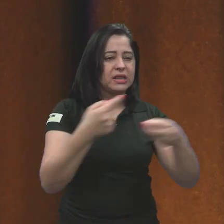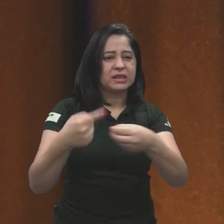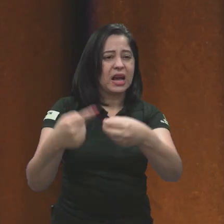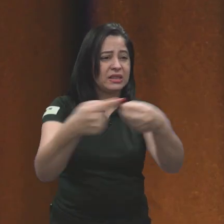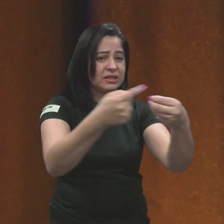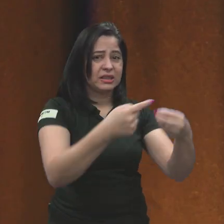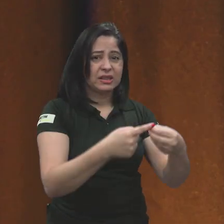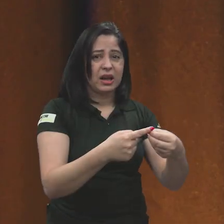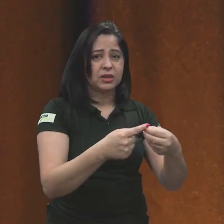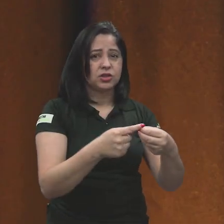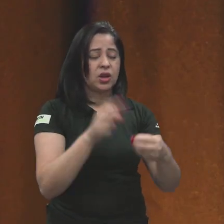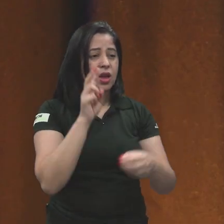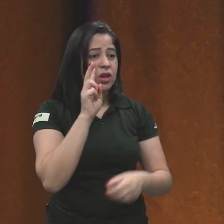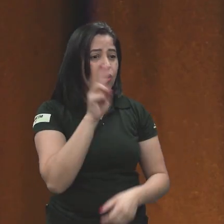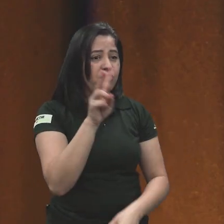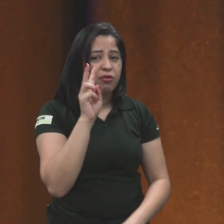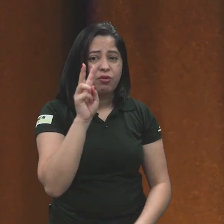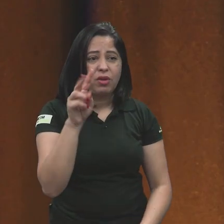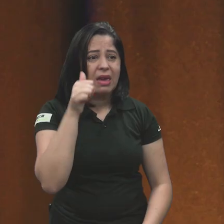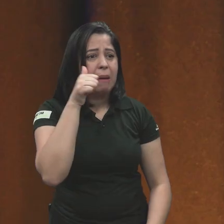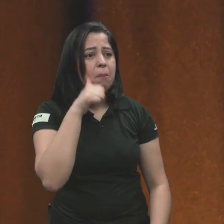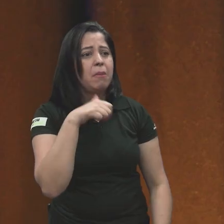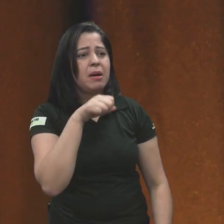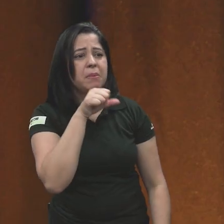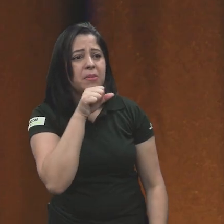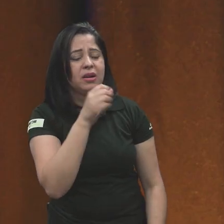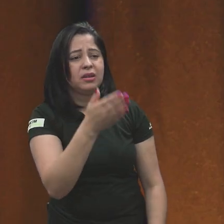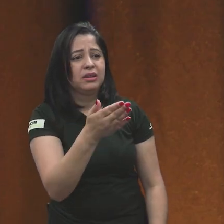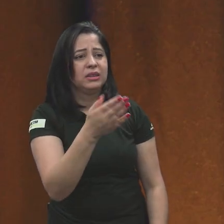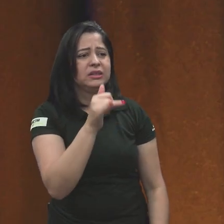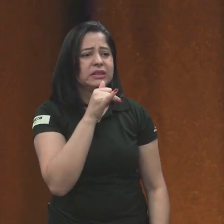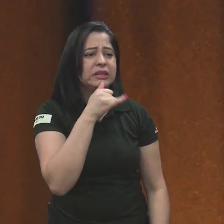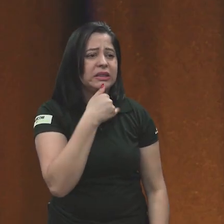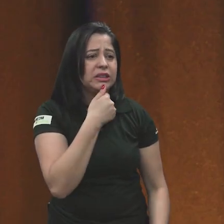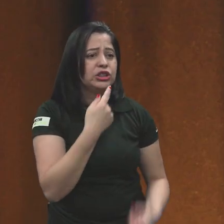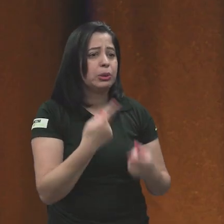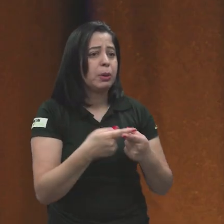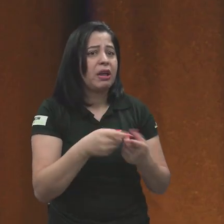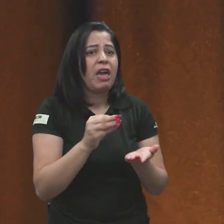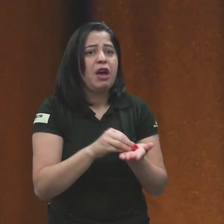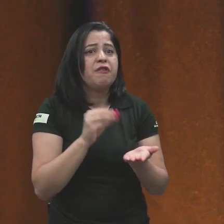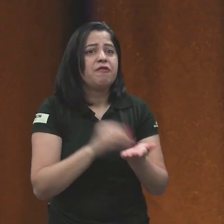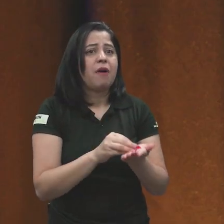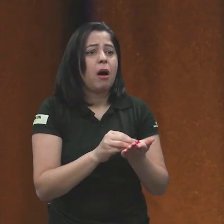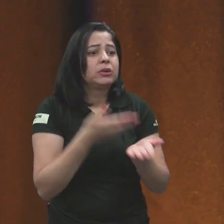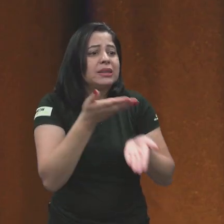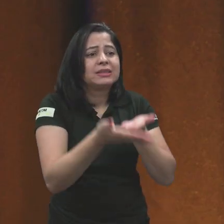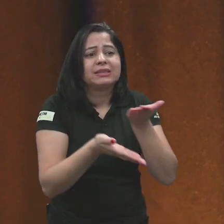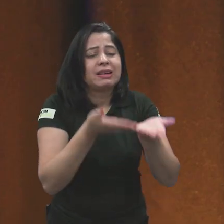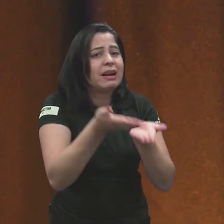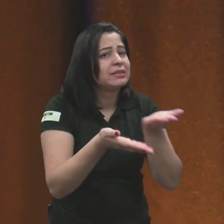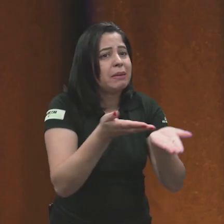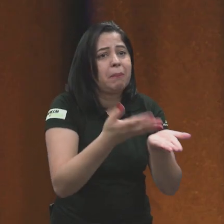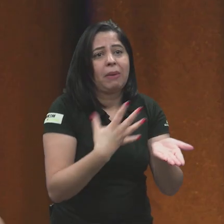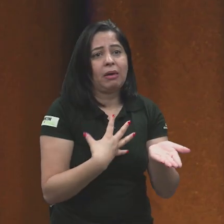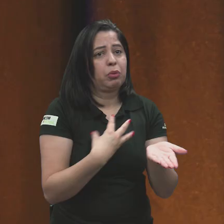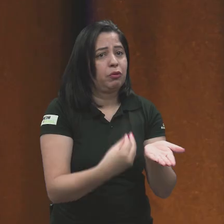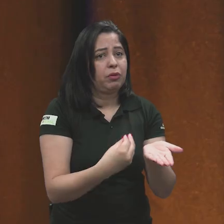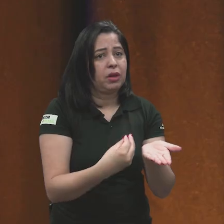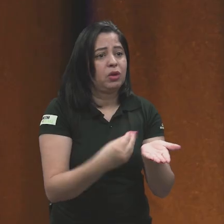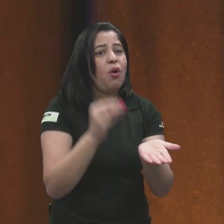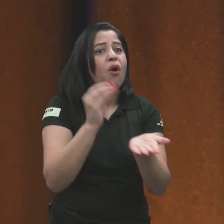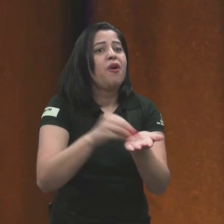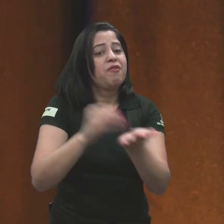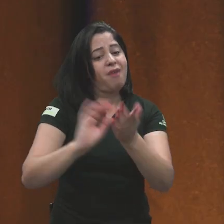mães com uma deficiência no atendimento público, né? A falta de especialistas, a falta, né, do